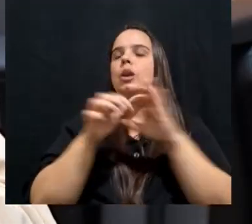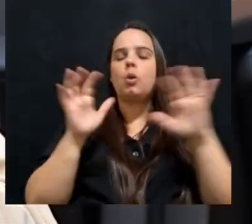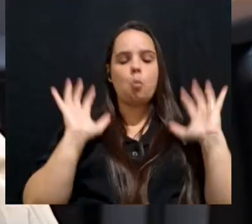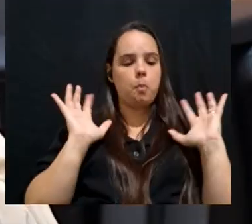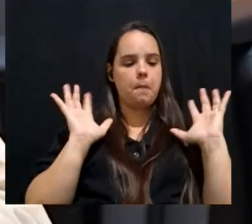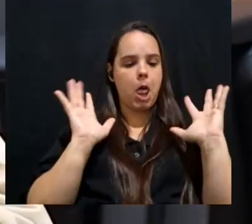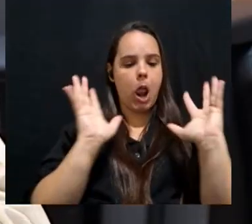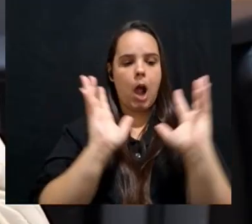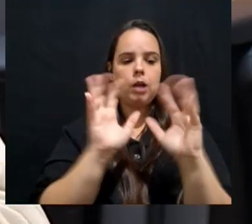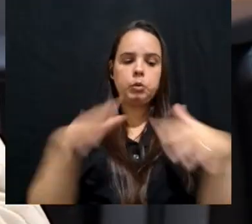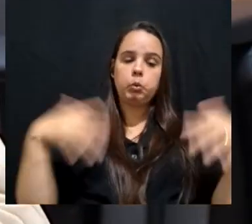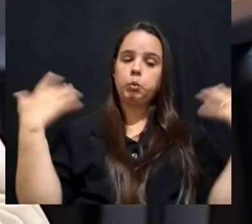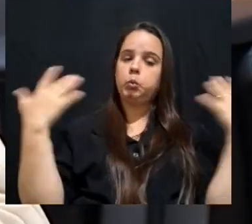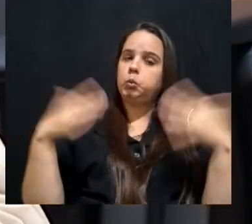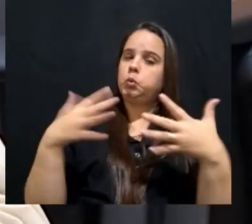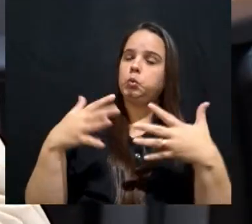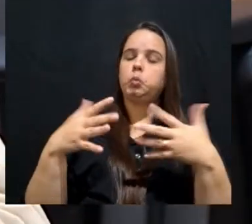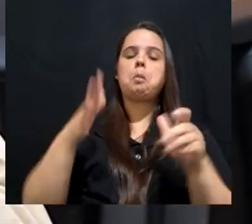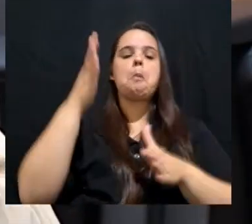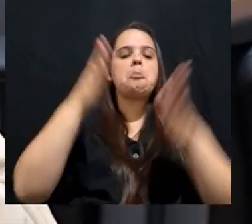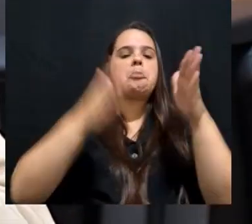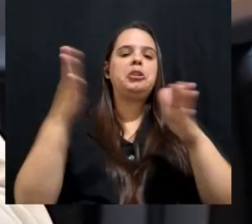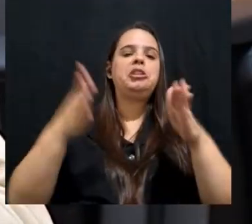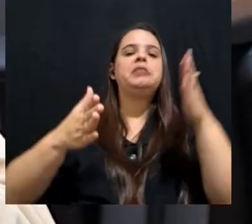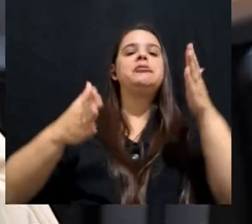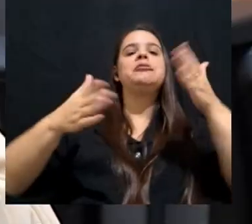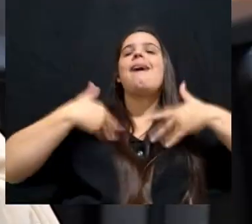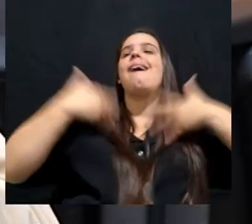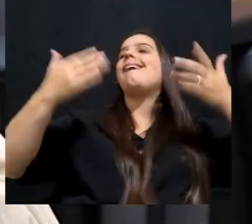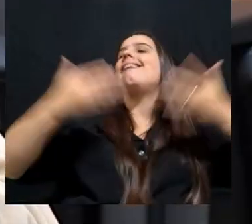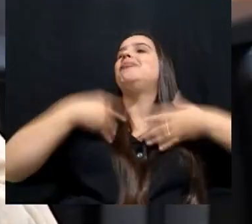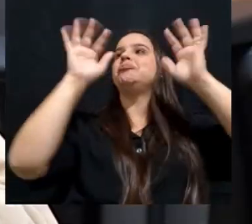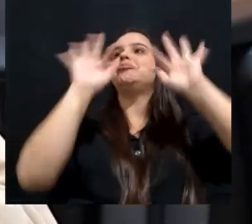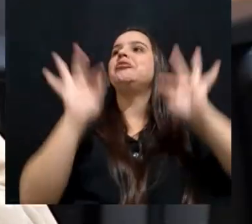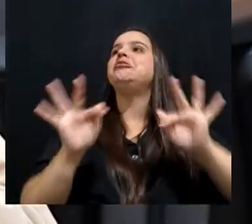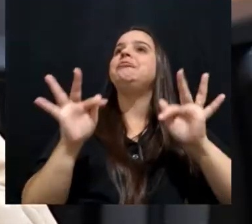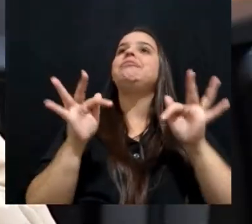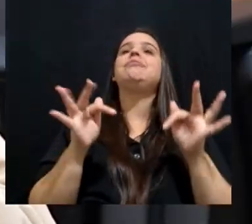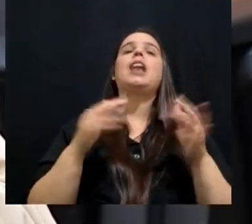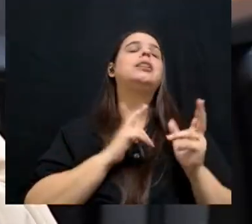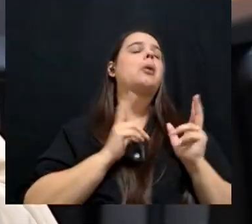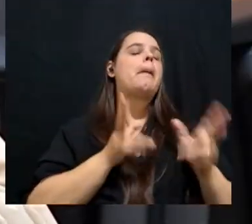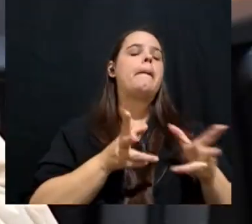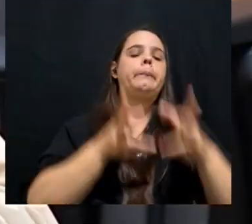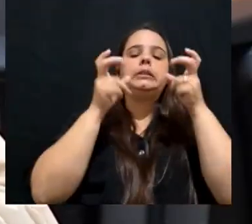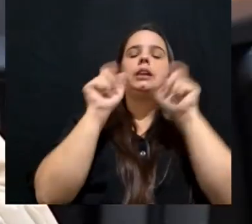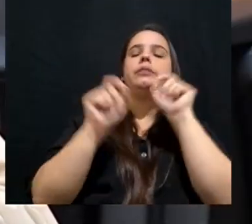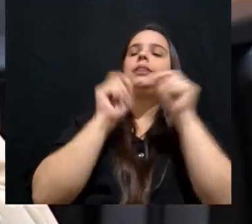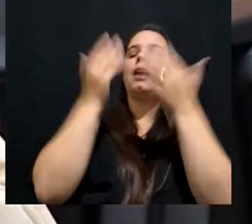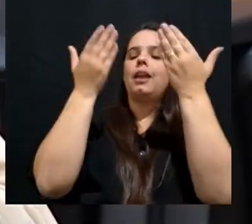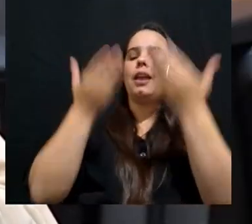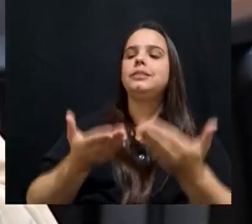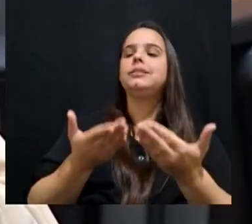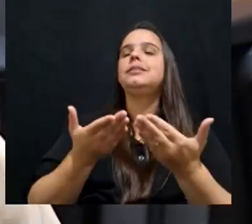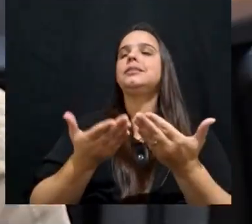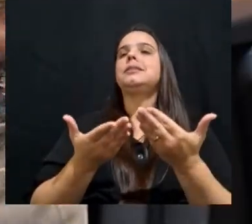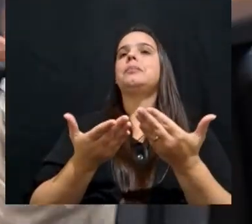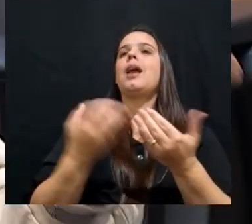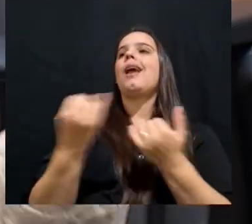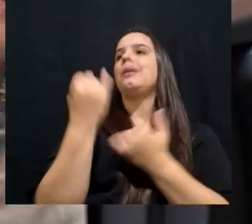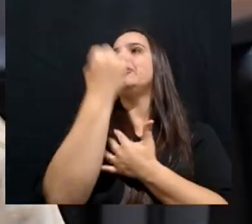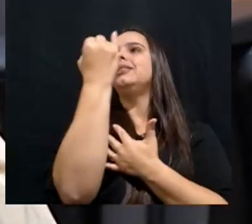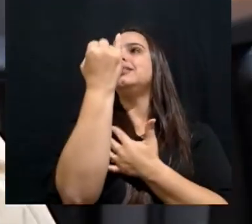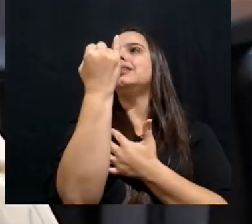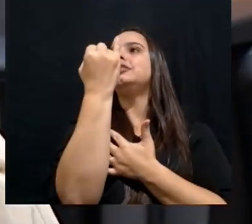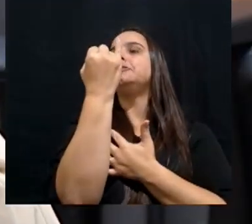de dar um momento de lazer, mas também a gente está falando que a gente está enxergando eles na ponta, nos grupos. A política pública